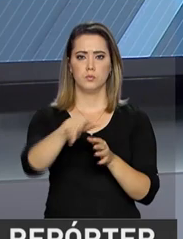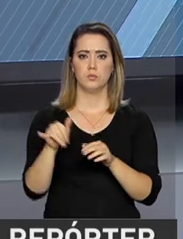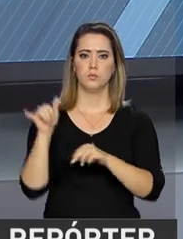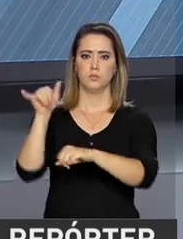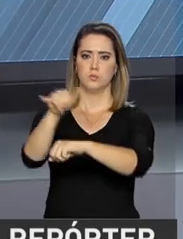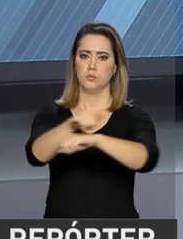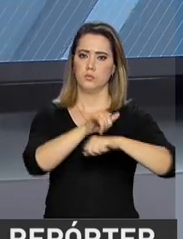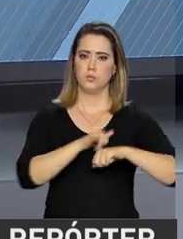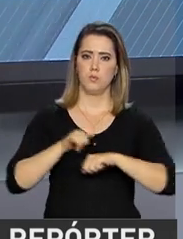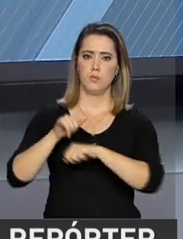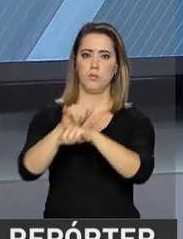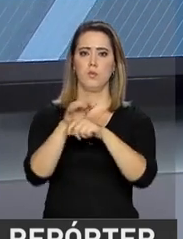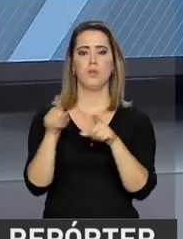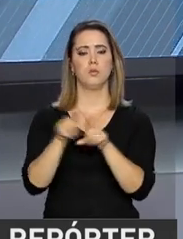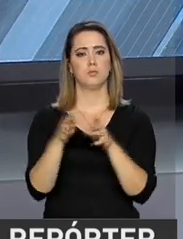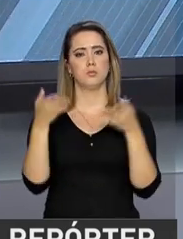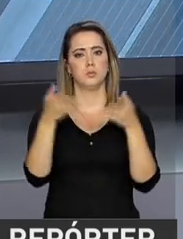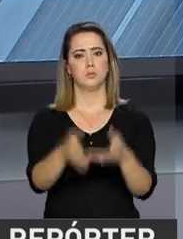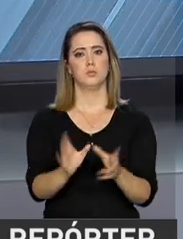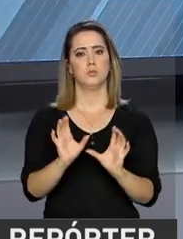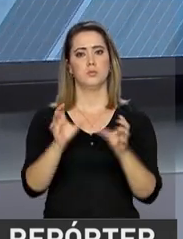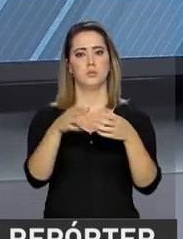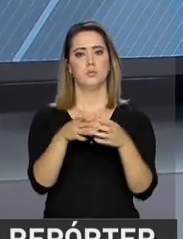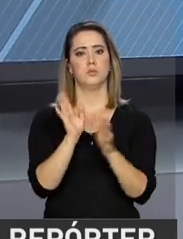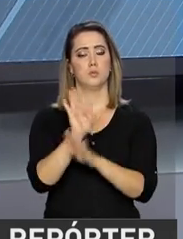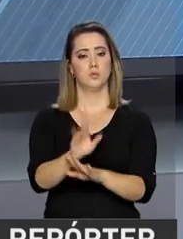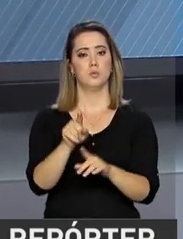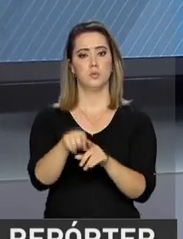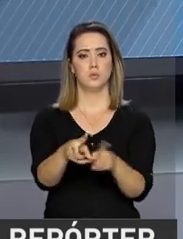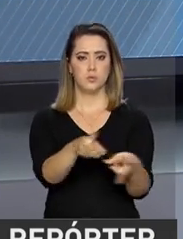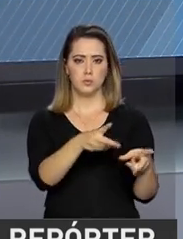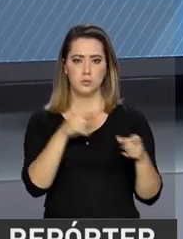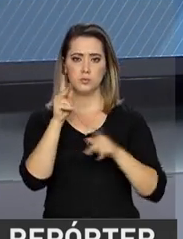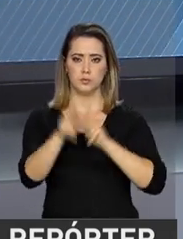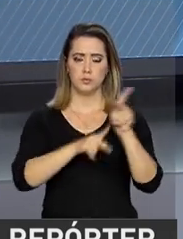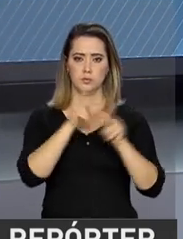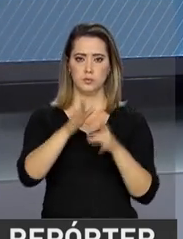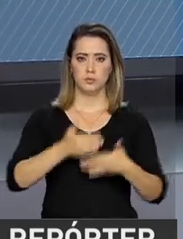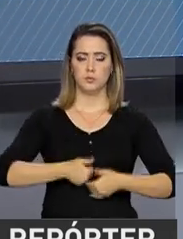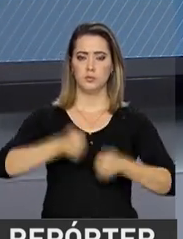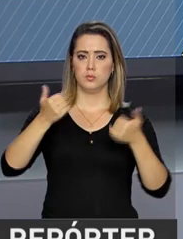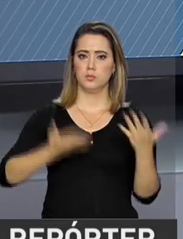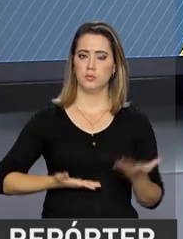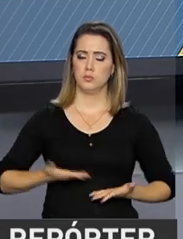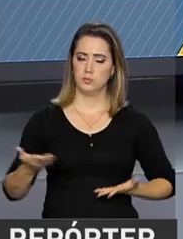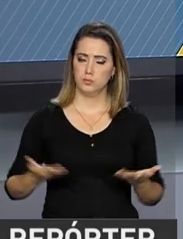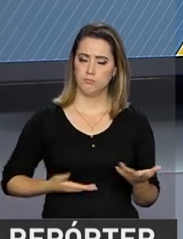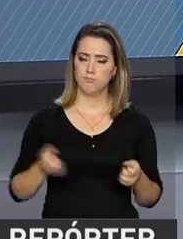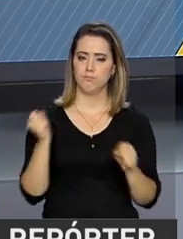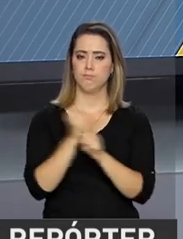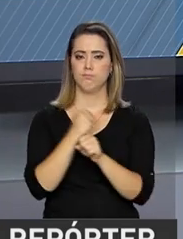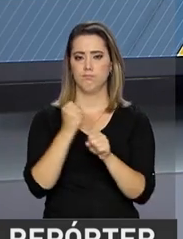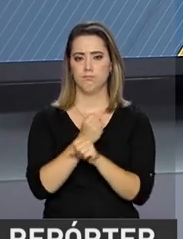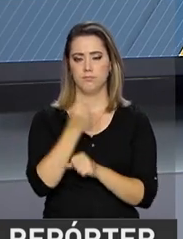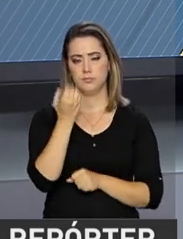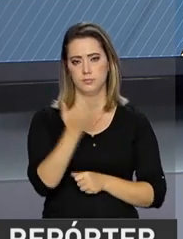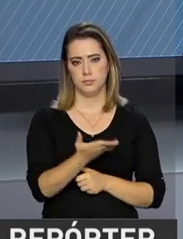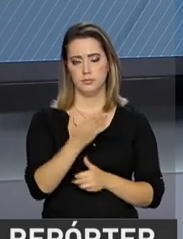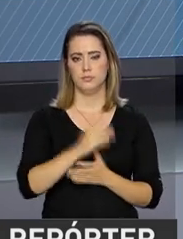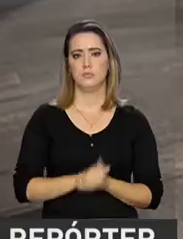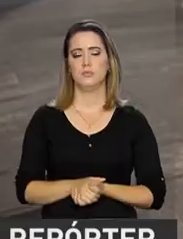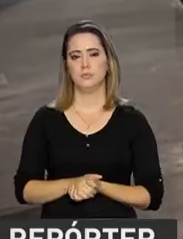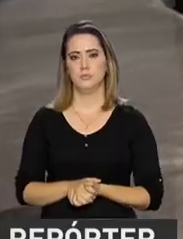pelo país fazem parte desse pacote de concessões ea expectativa da população é de melhora nos serviços e infraestrutura